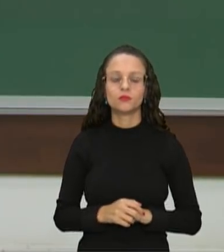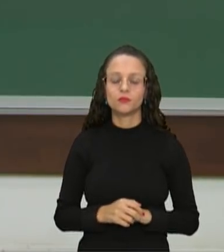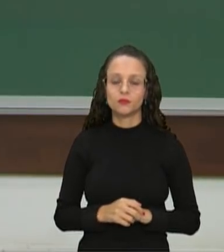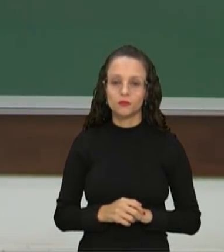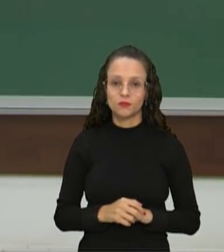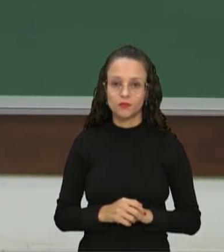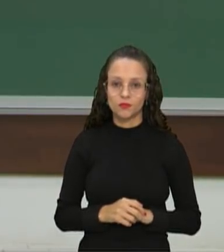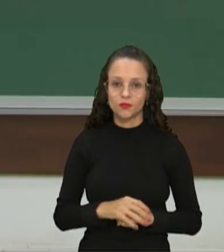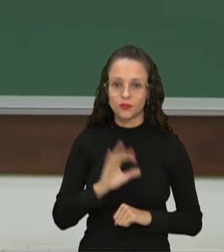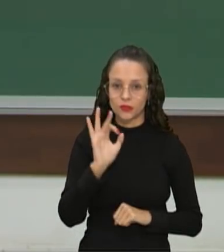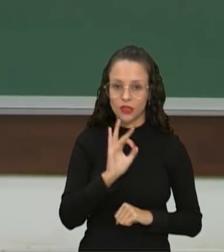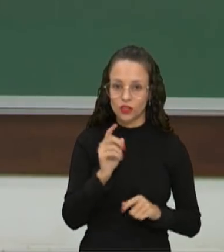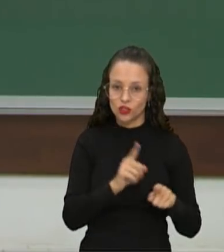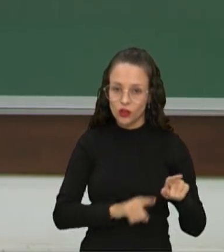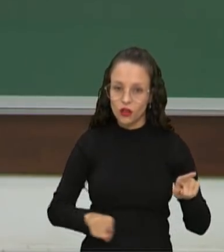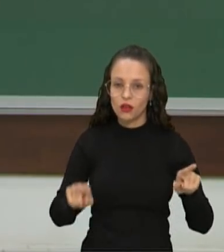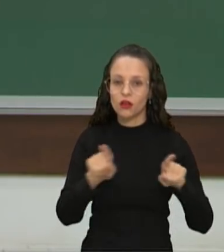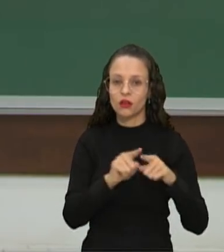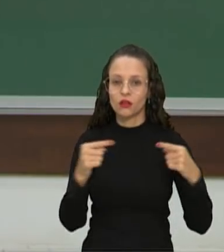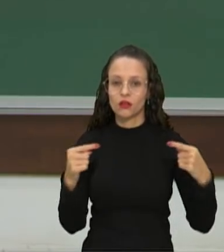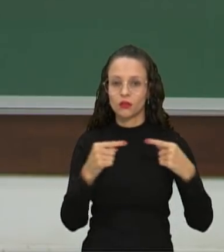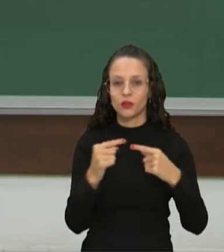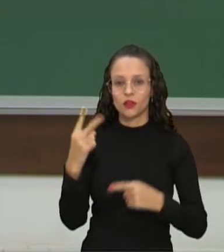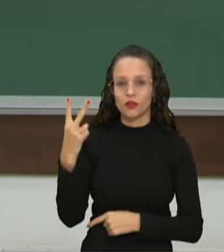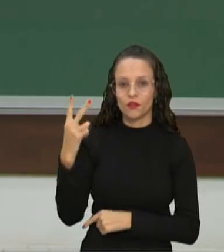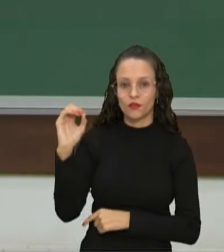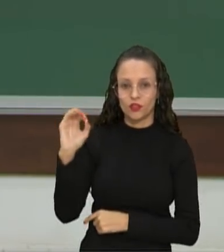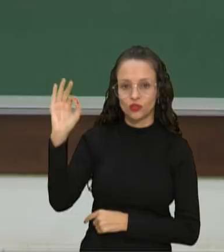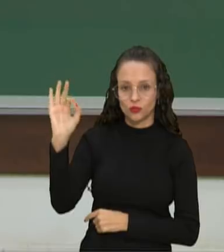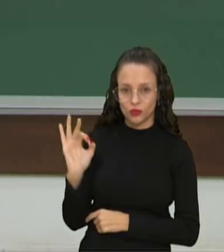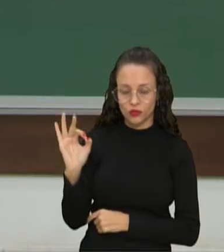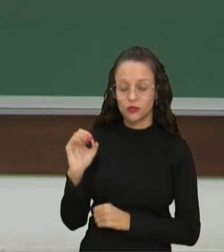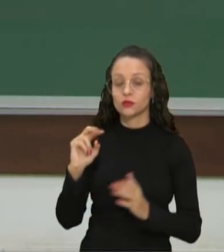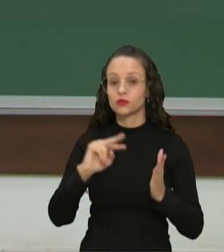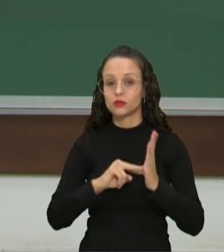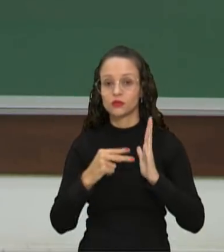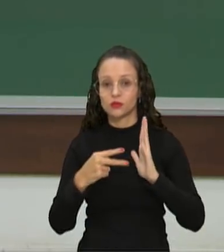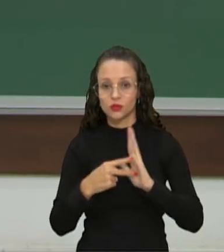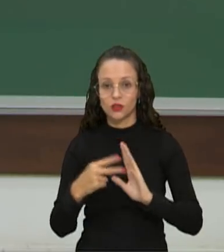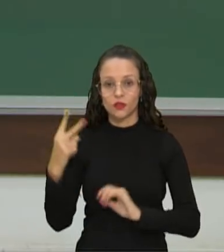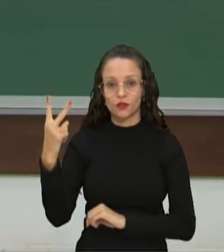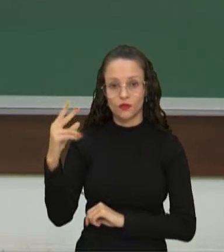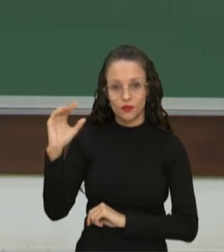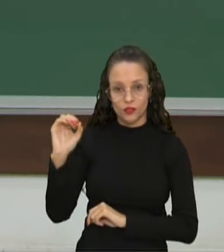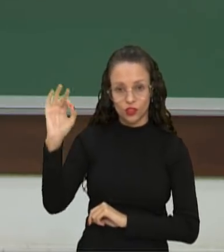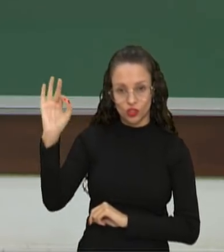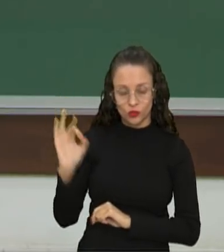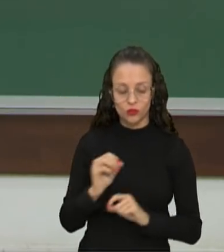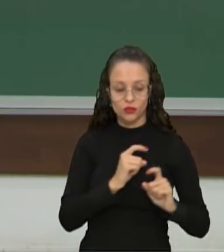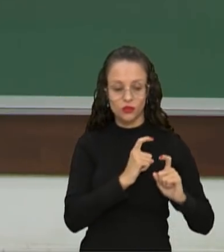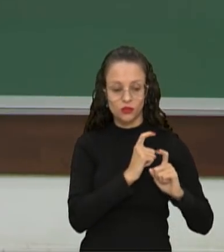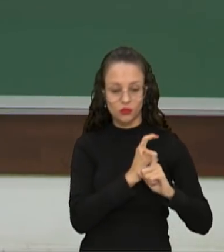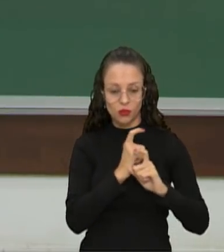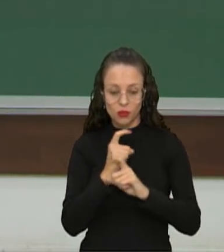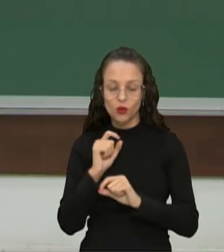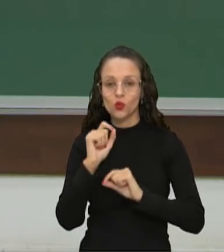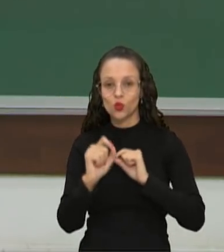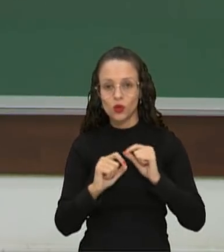de taxa de recombinação de 20%. Ou seja, 20% dos meus gametas vão